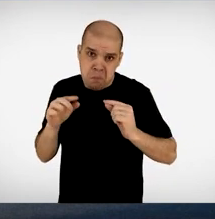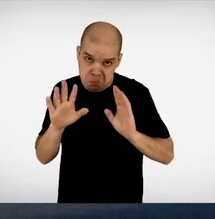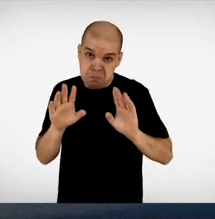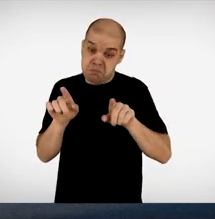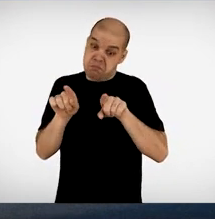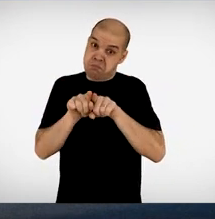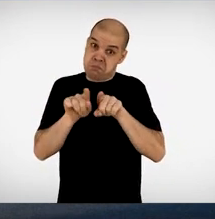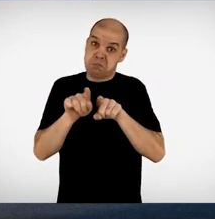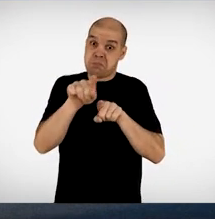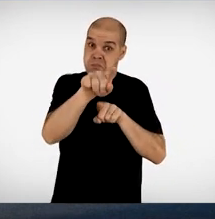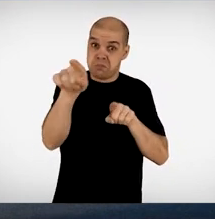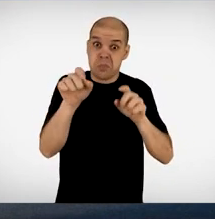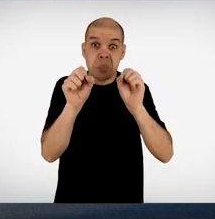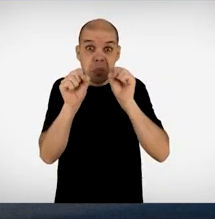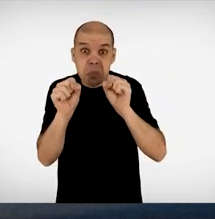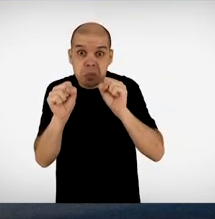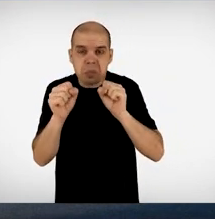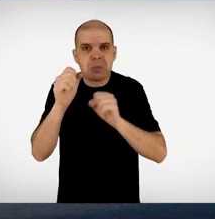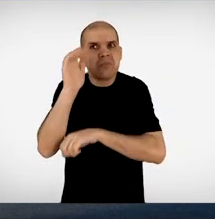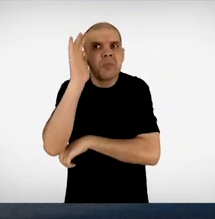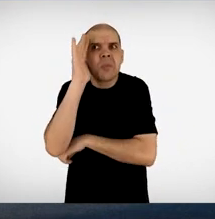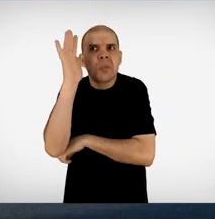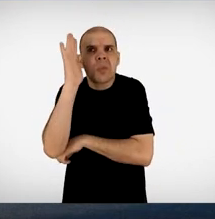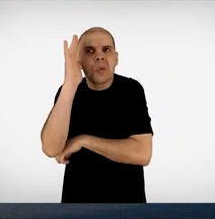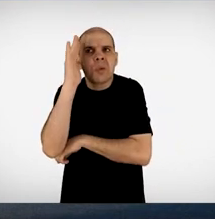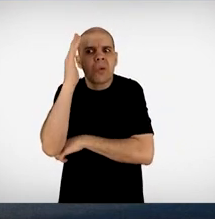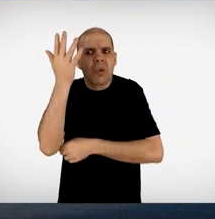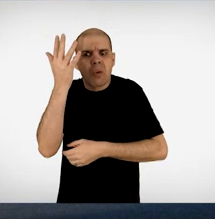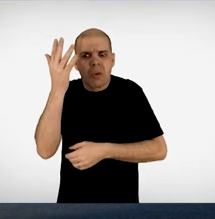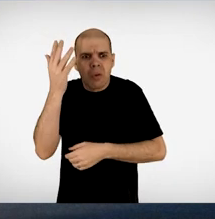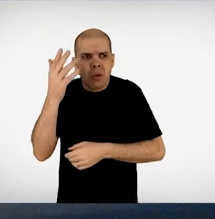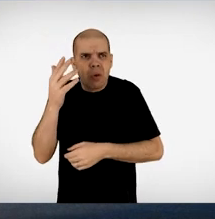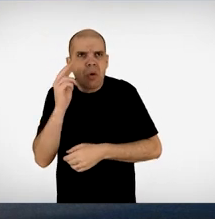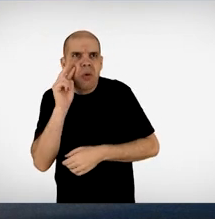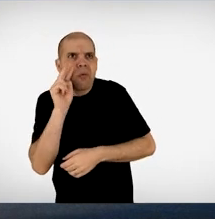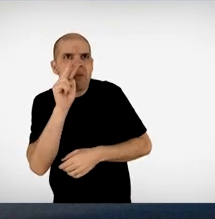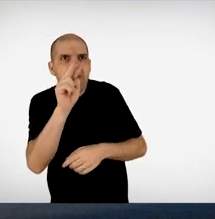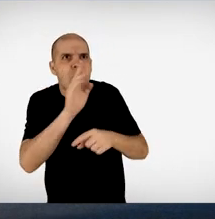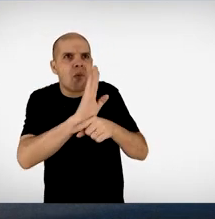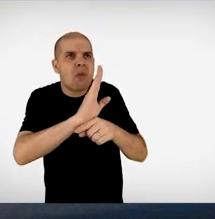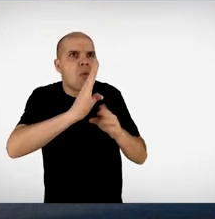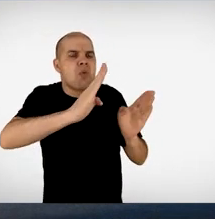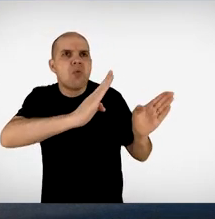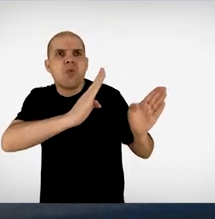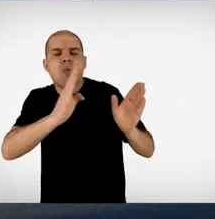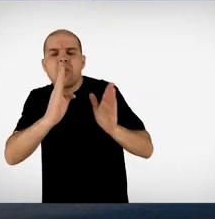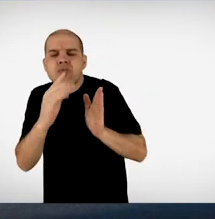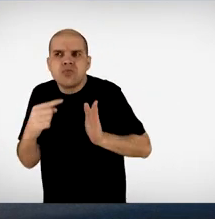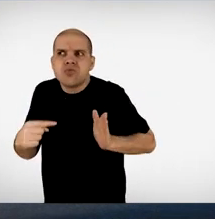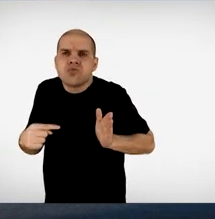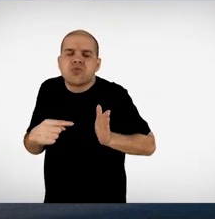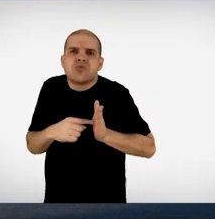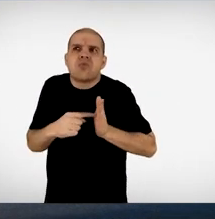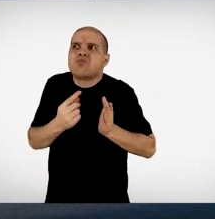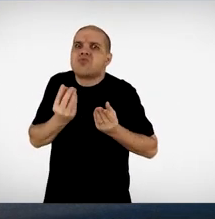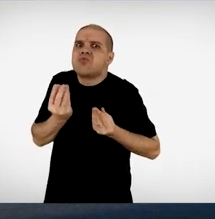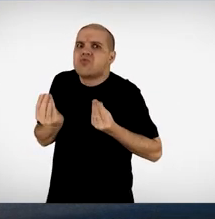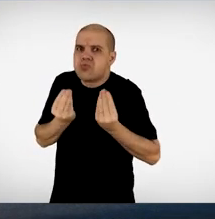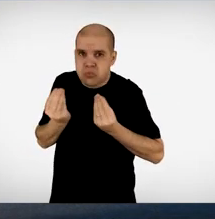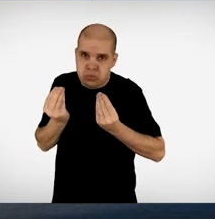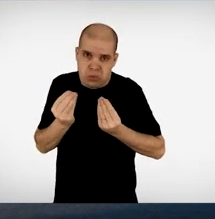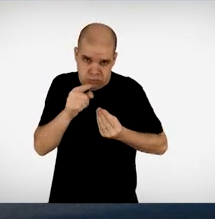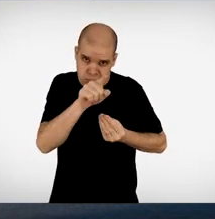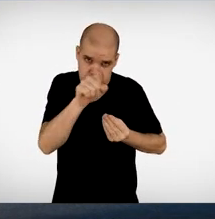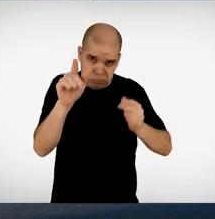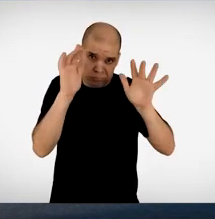ressoando aí dentro de vocês, né? Como se fosse sinais de radar que a gente tem notícia que bateu em algum lugar porque